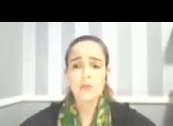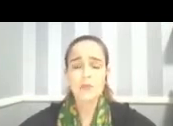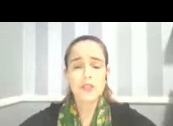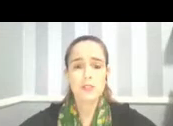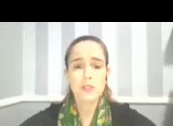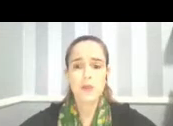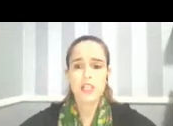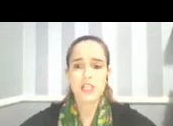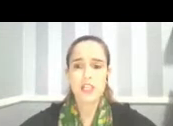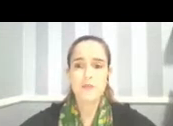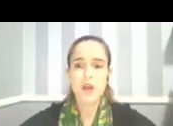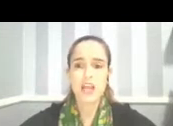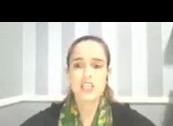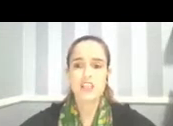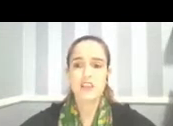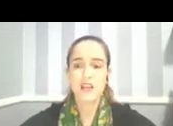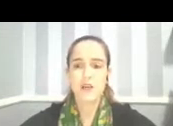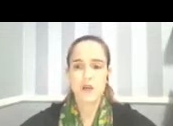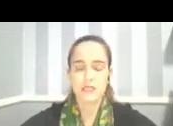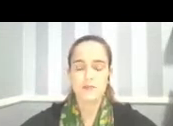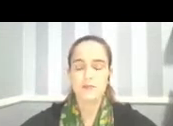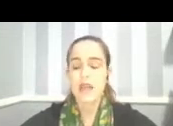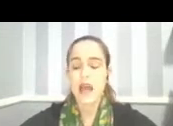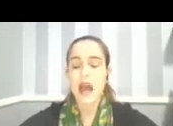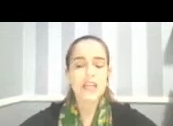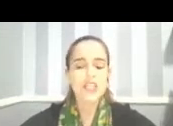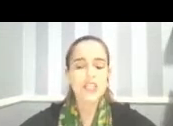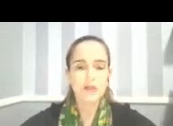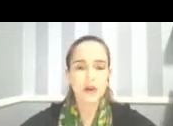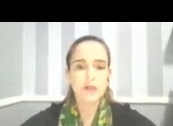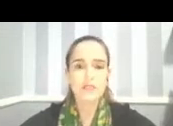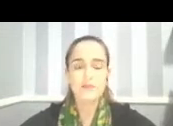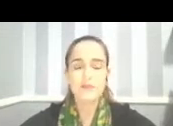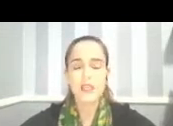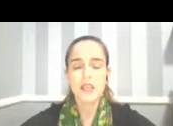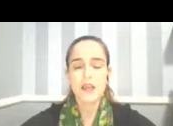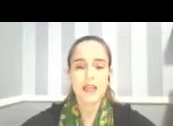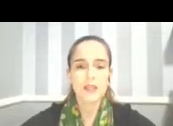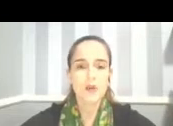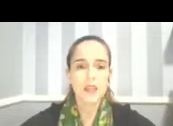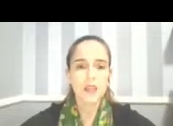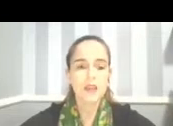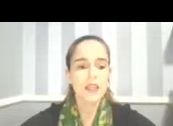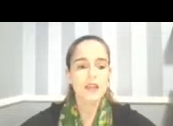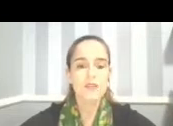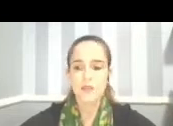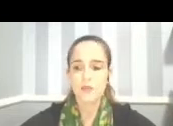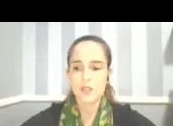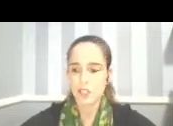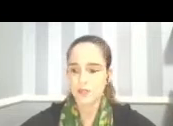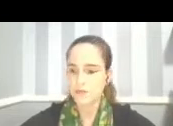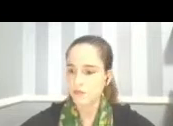Depois eu tenho outro tipo de hemorragia, que é a hemorragia venosa. Aí a gente volta em anatomia